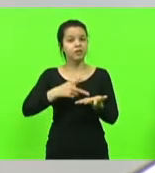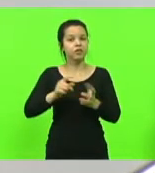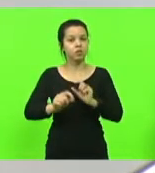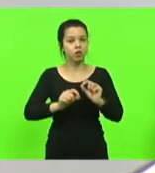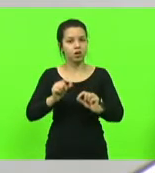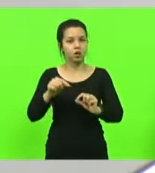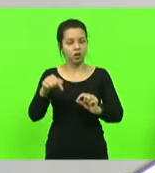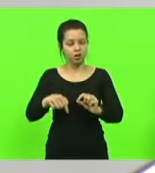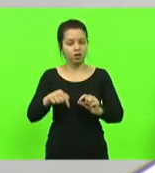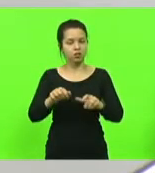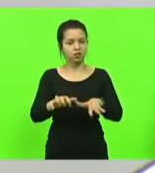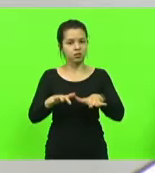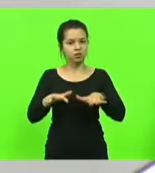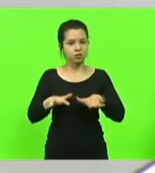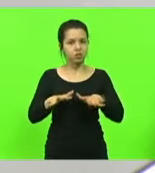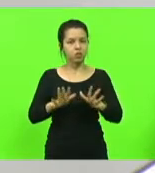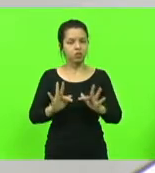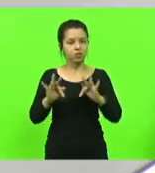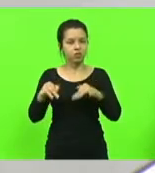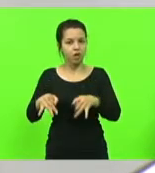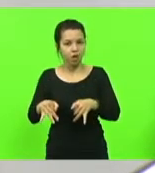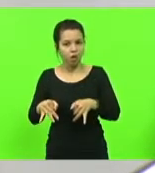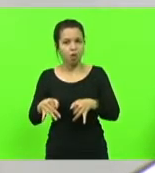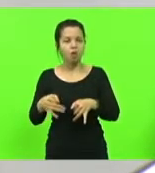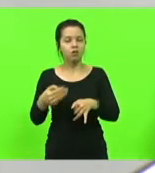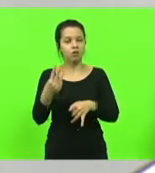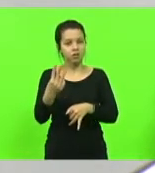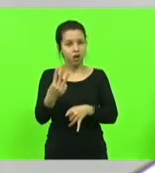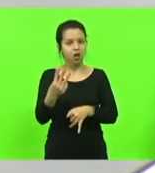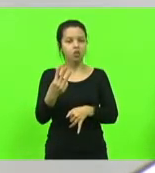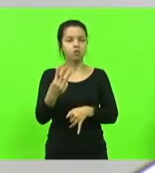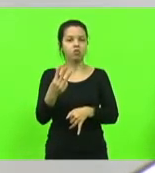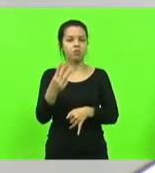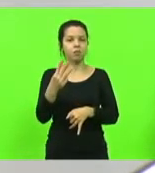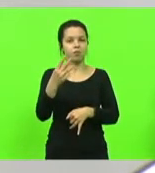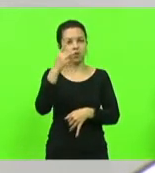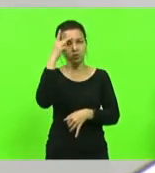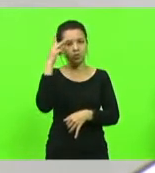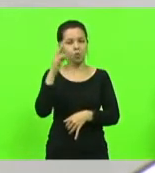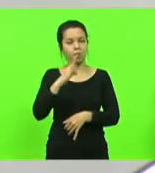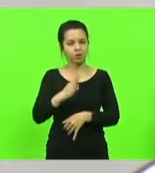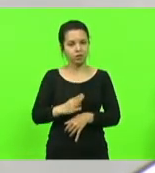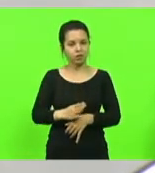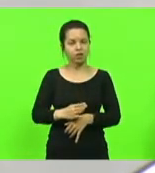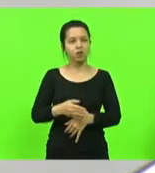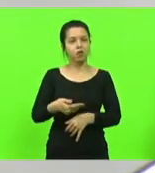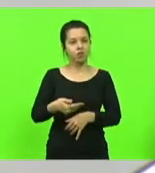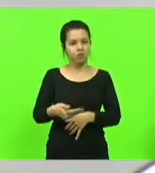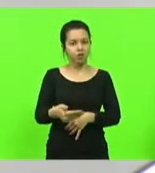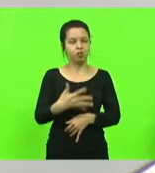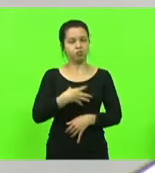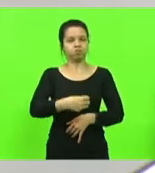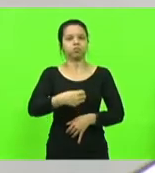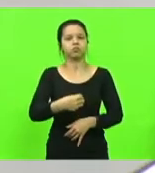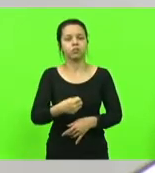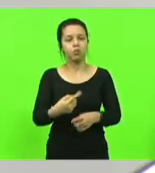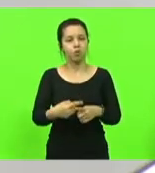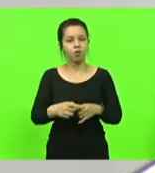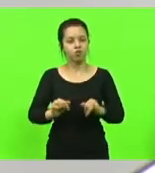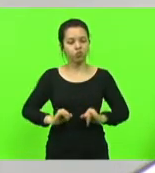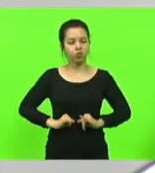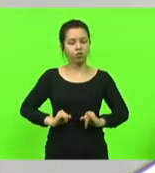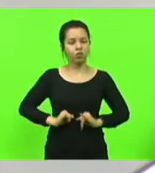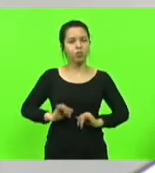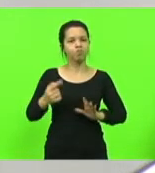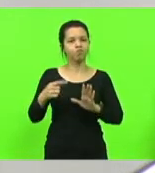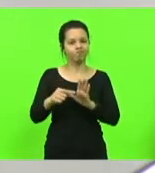sessão, pelo menos 3 brasileiros terão morrido por sofrimento profundo. E o que nós estamos